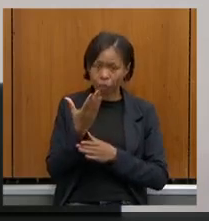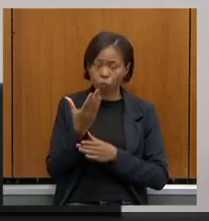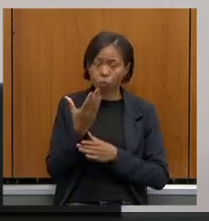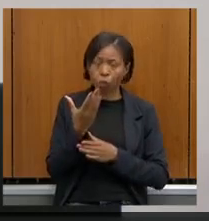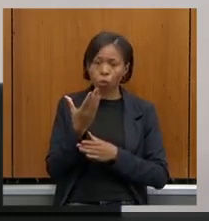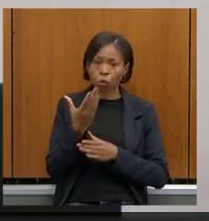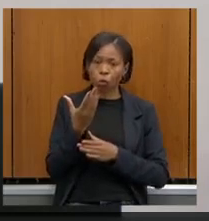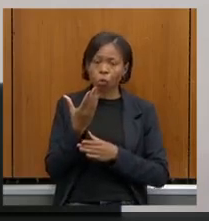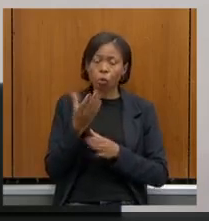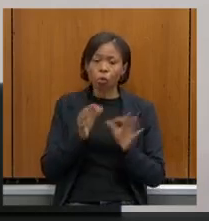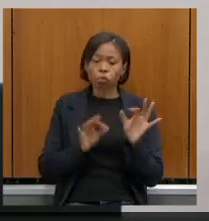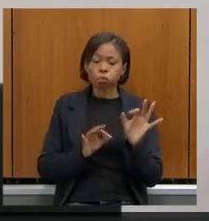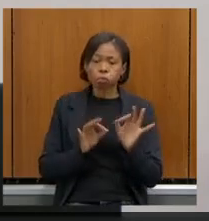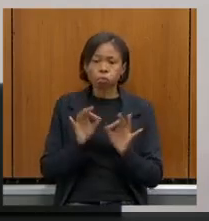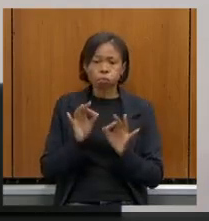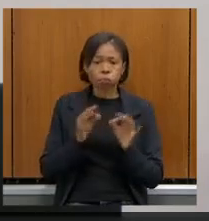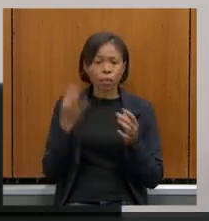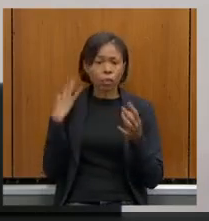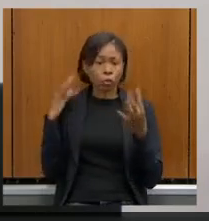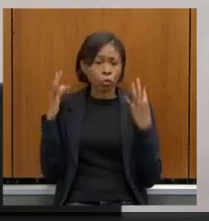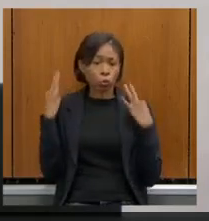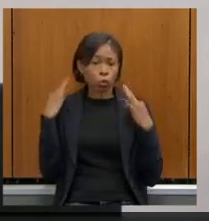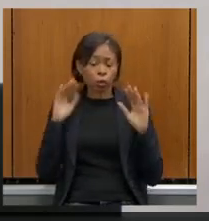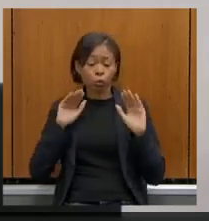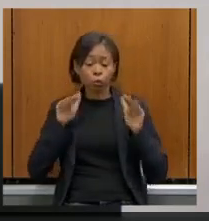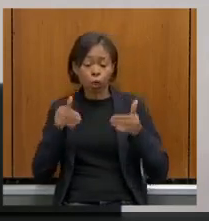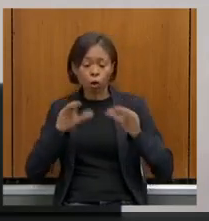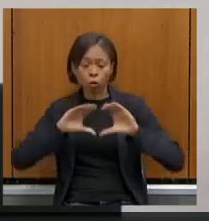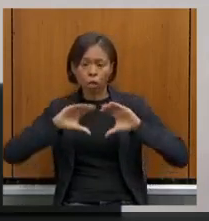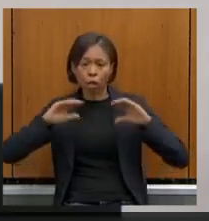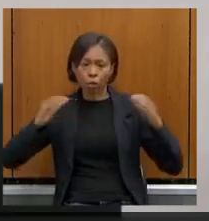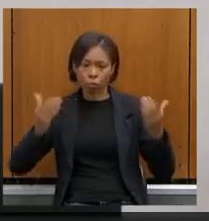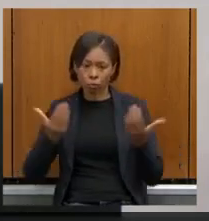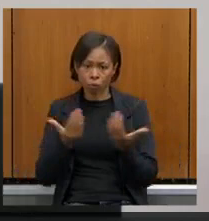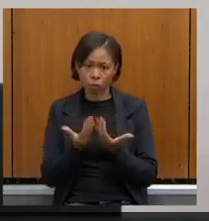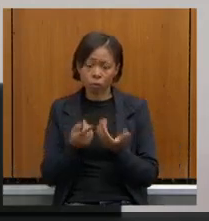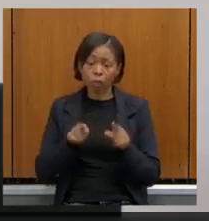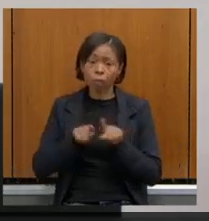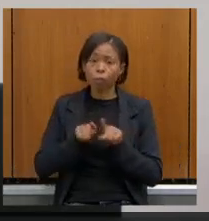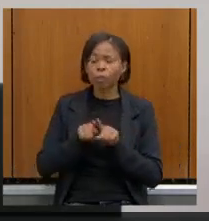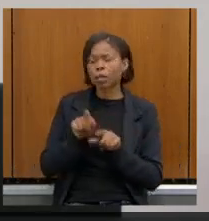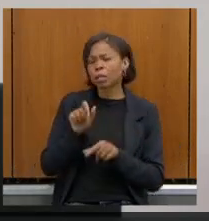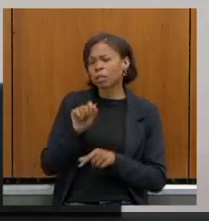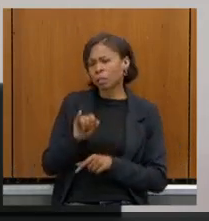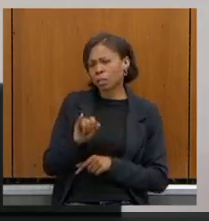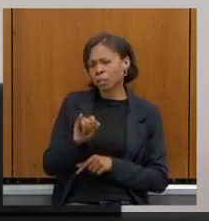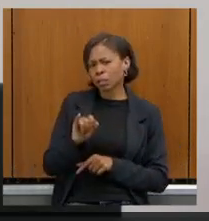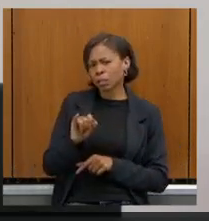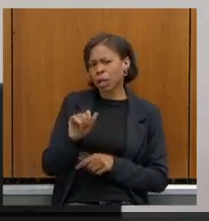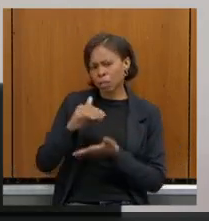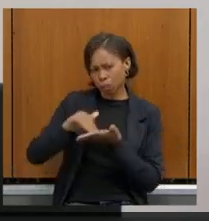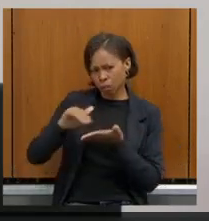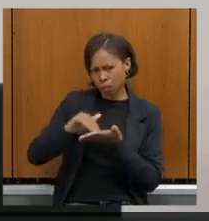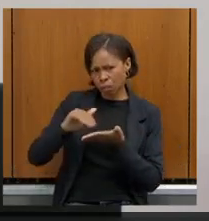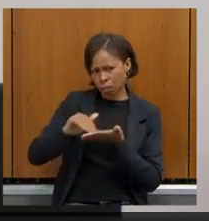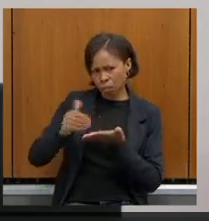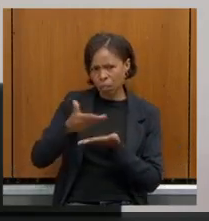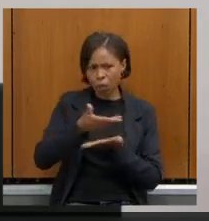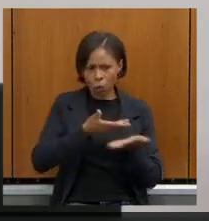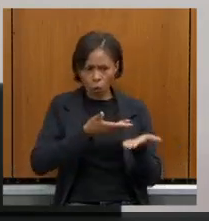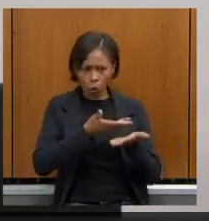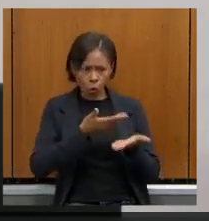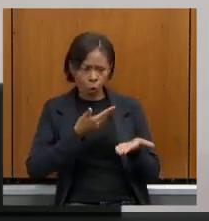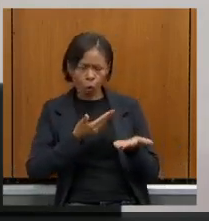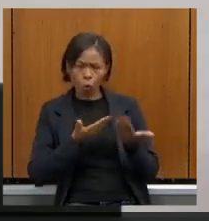turismo de base comunitária e se a Secult está dialogando com a CEPLAG